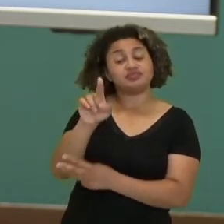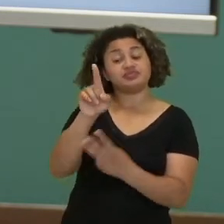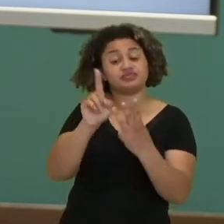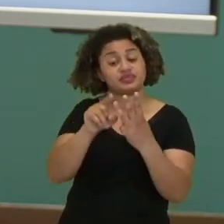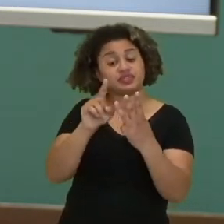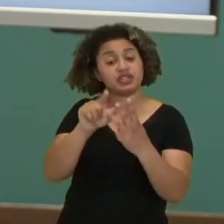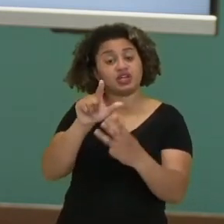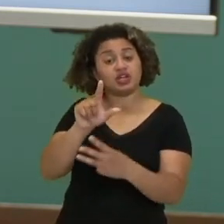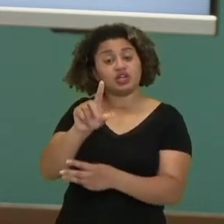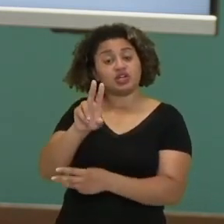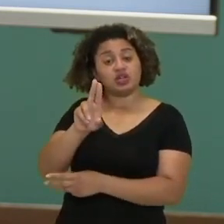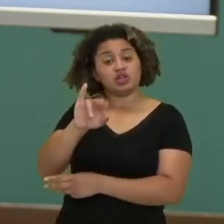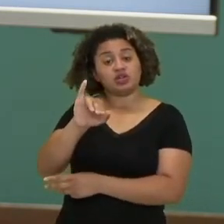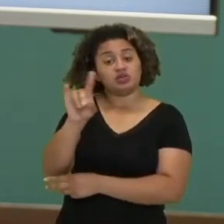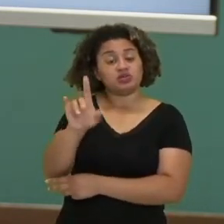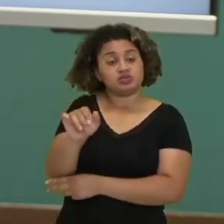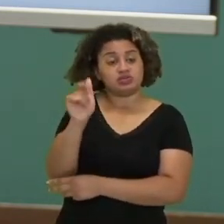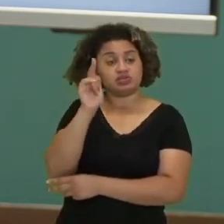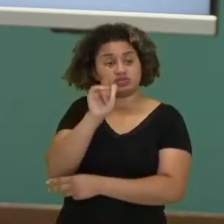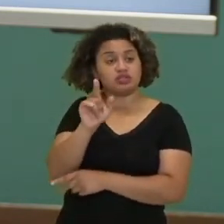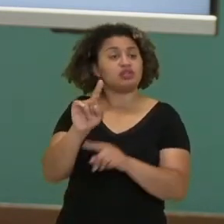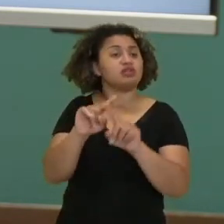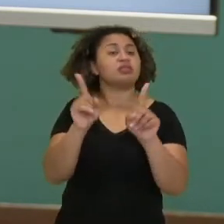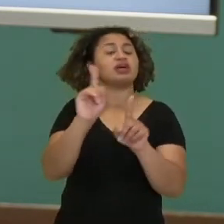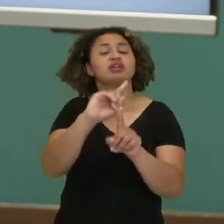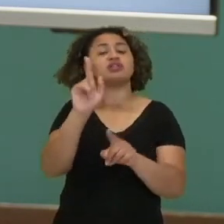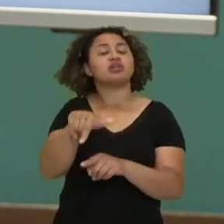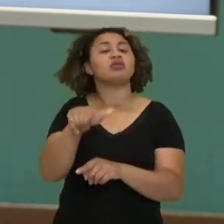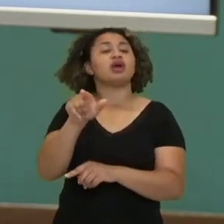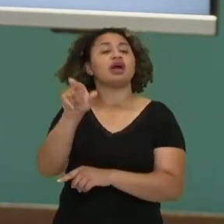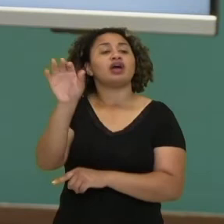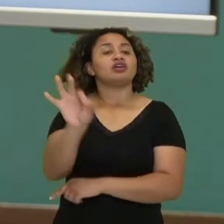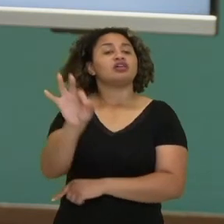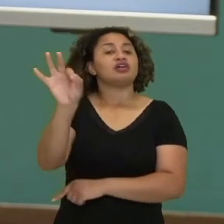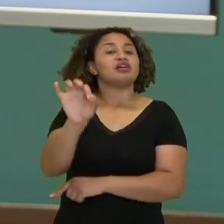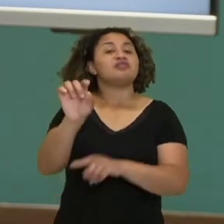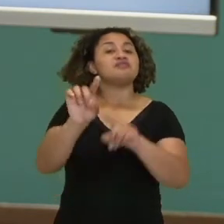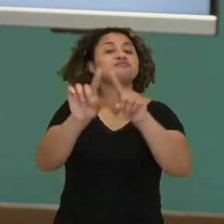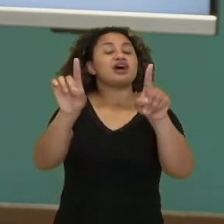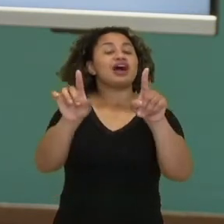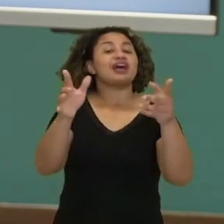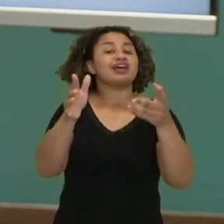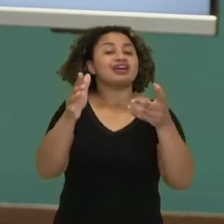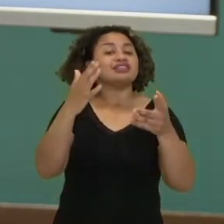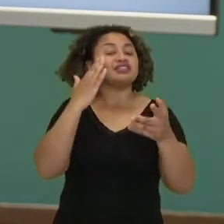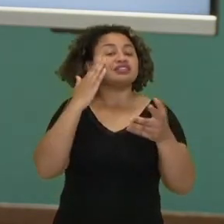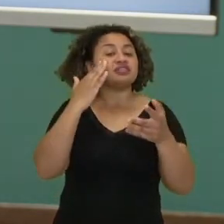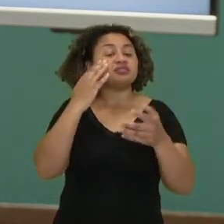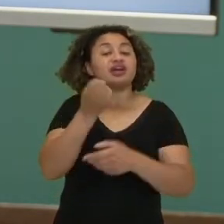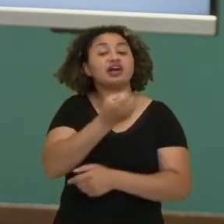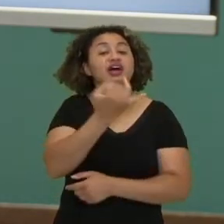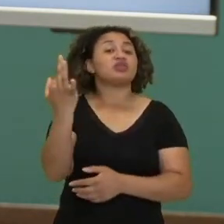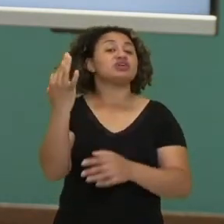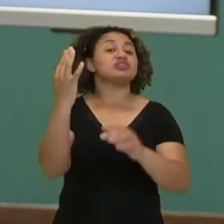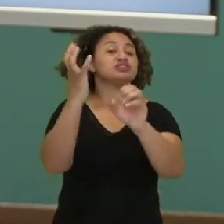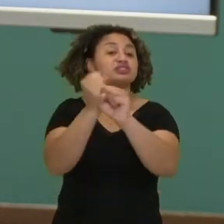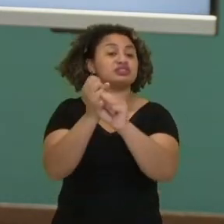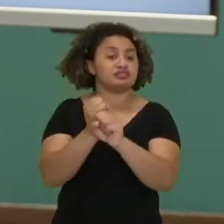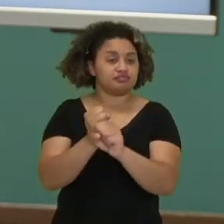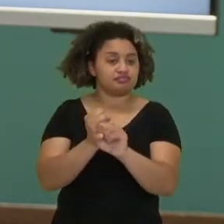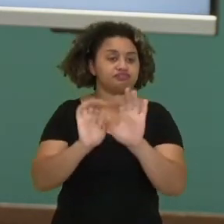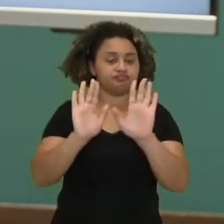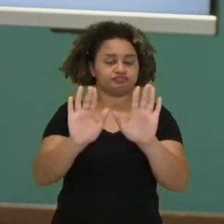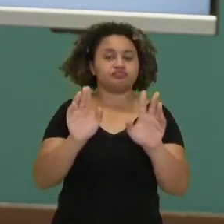por Luísa. Mas ele não quer saber a porcentagem, né? Ele quer saber a quantidade de pontos. Então,